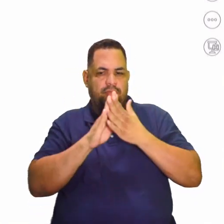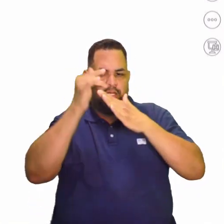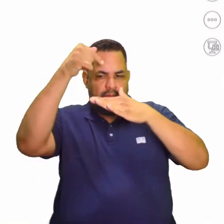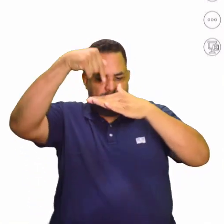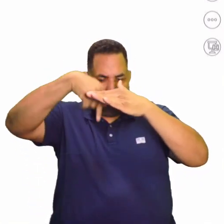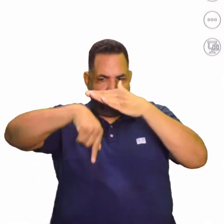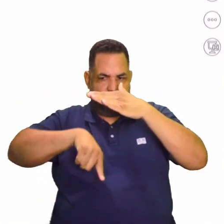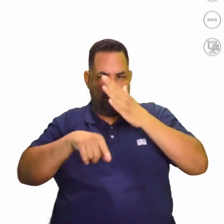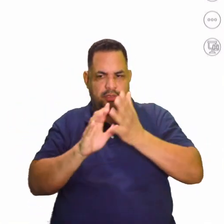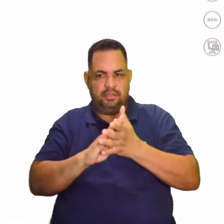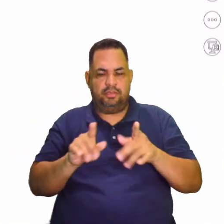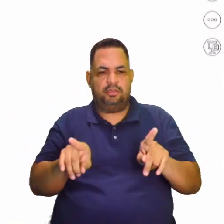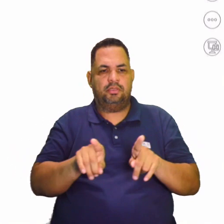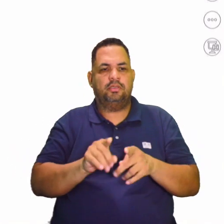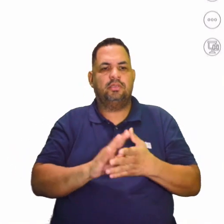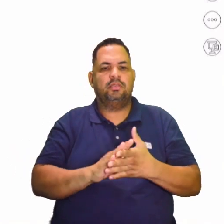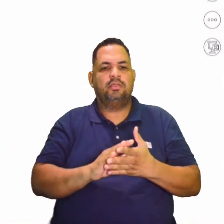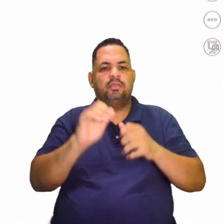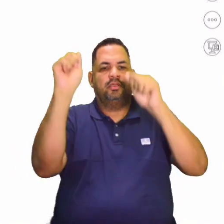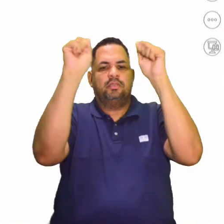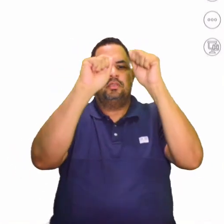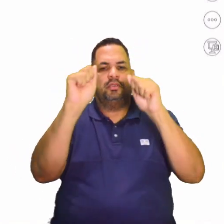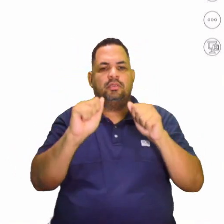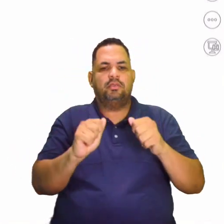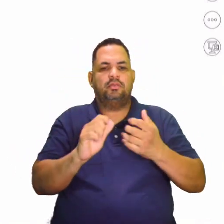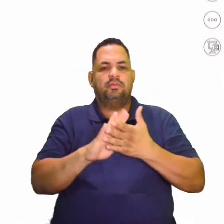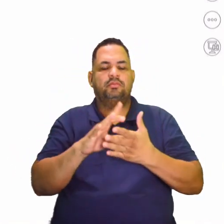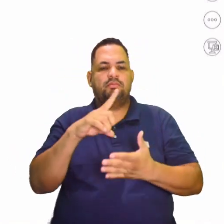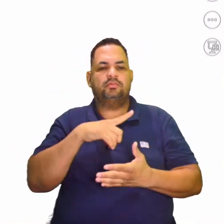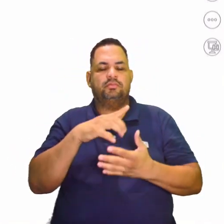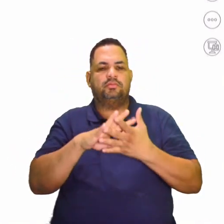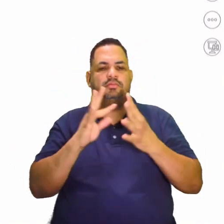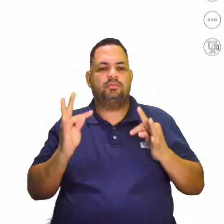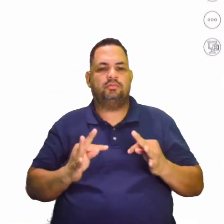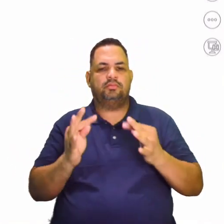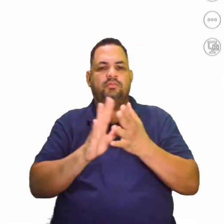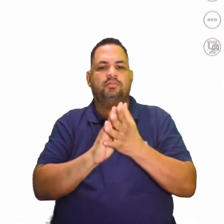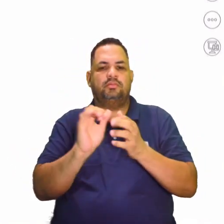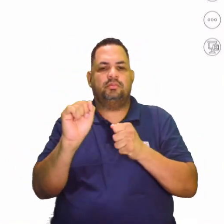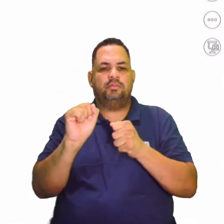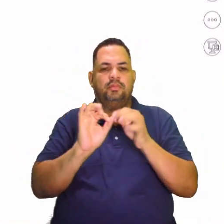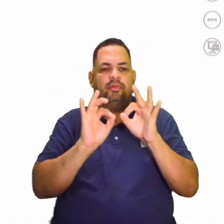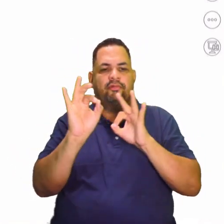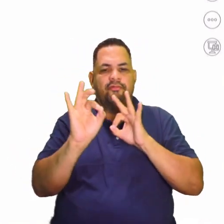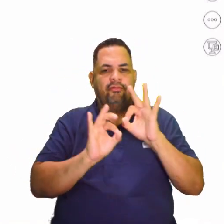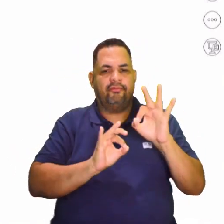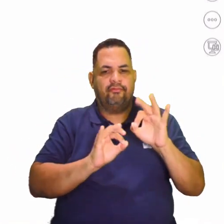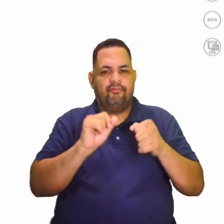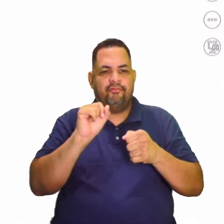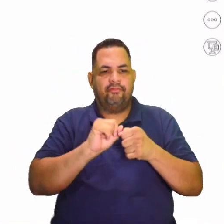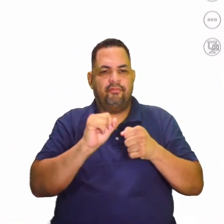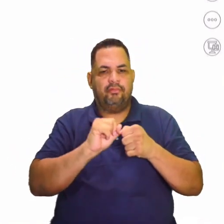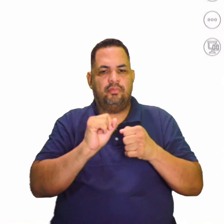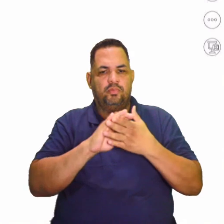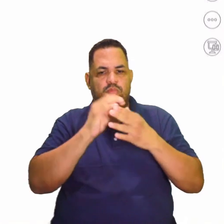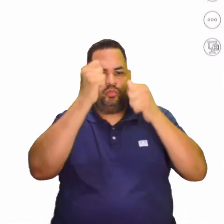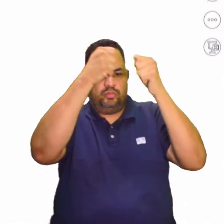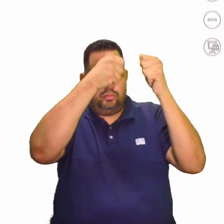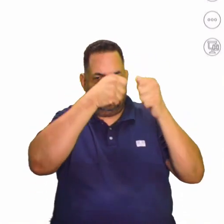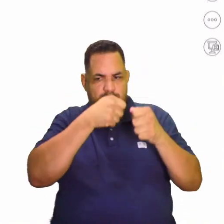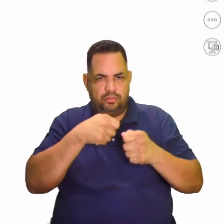e a profundidade. Escultura, você já sabe que é a técnica de fazer, moldar, né, ou